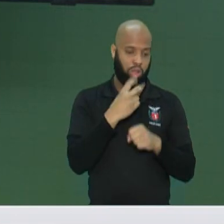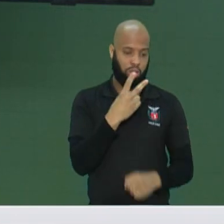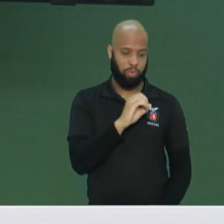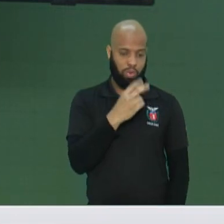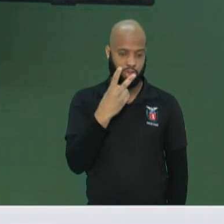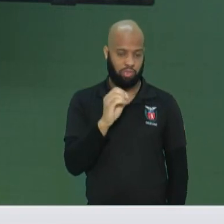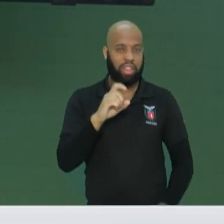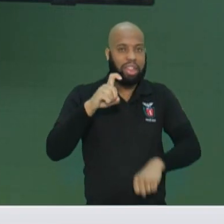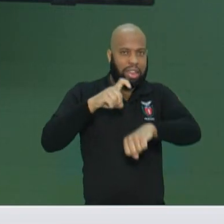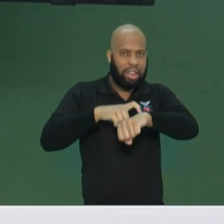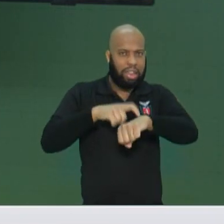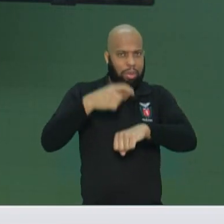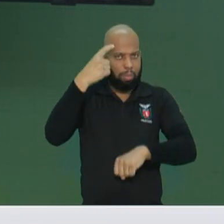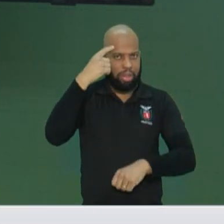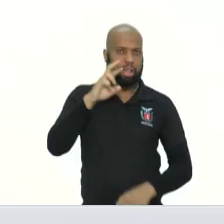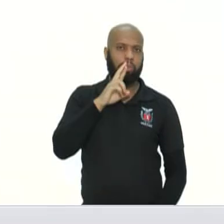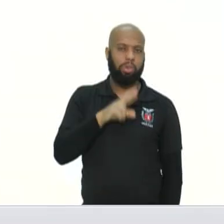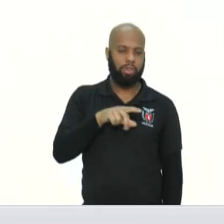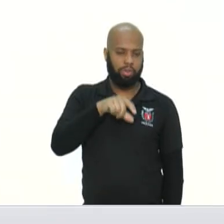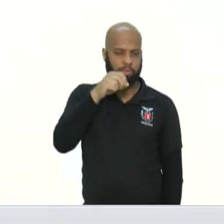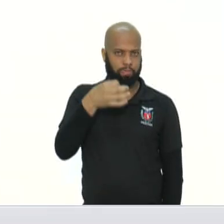2020? É um tempinho para você pensar.